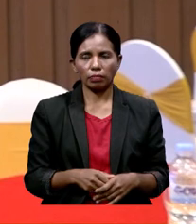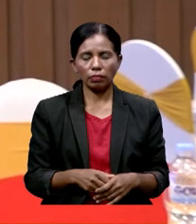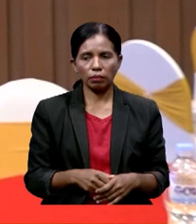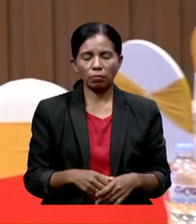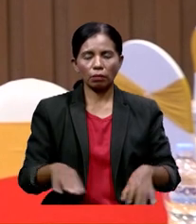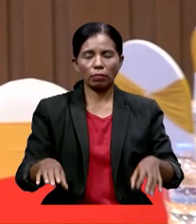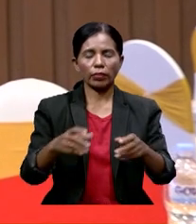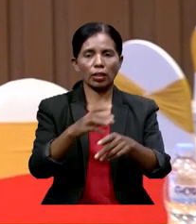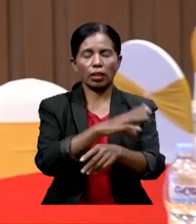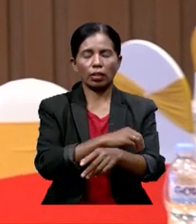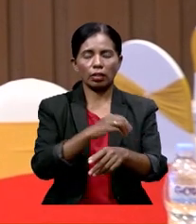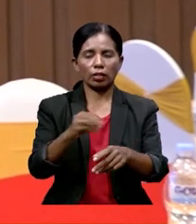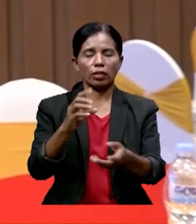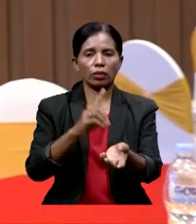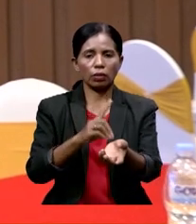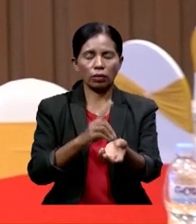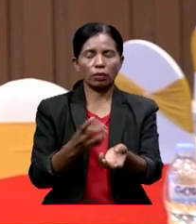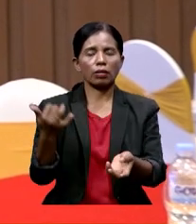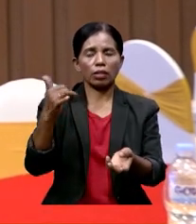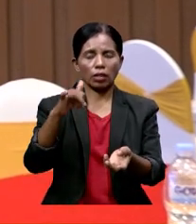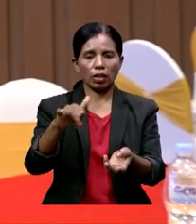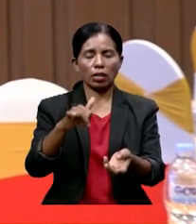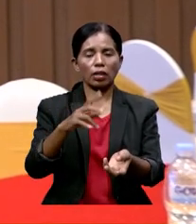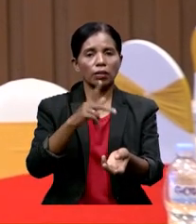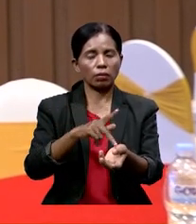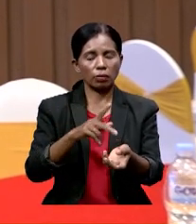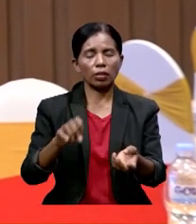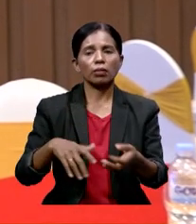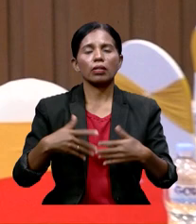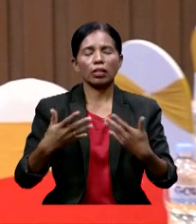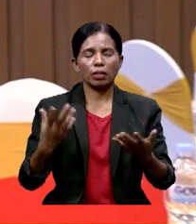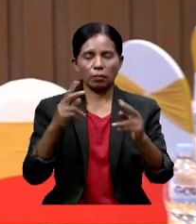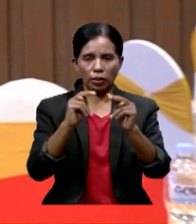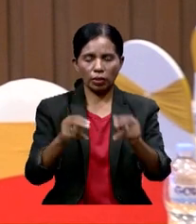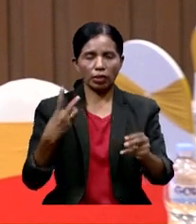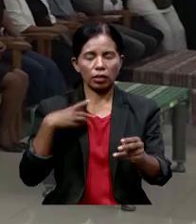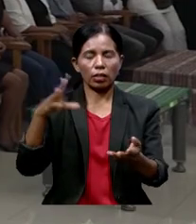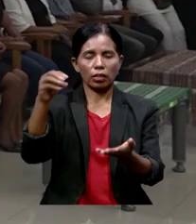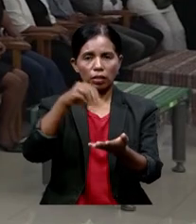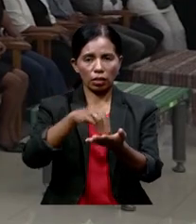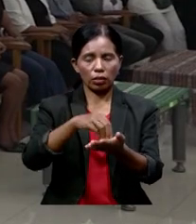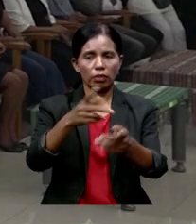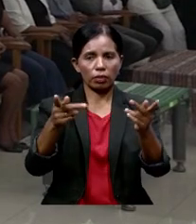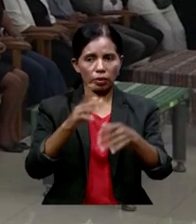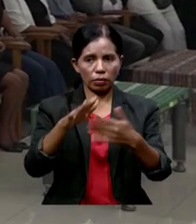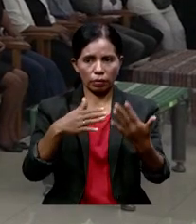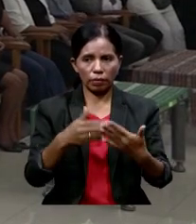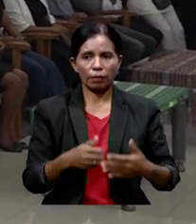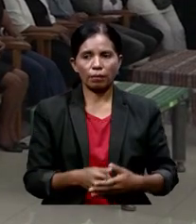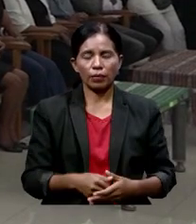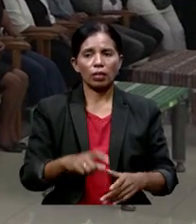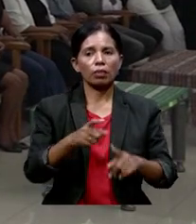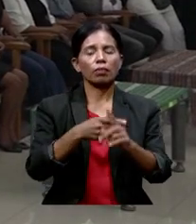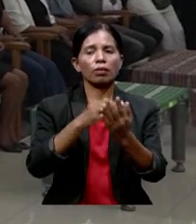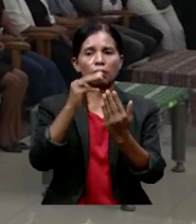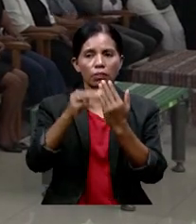Profissionais da saúde hira tan maka precisa itatu recruta tan para tu bele coloca bahe fatin serne. E a fulan março,